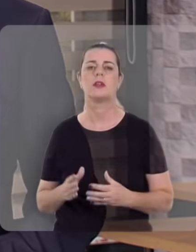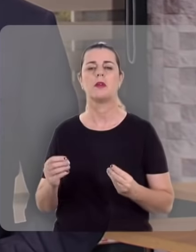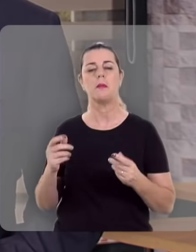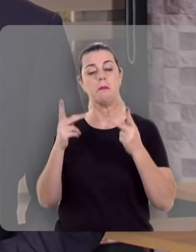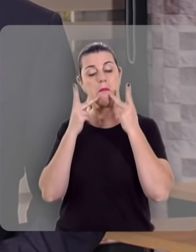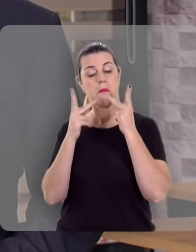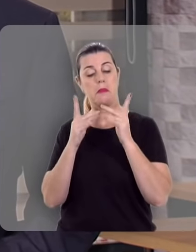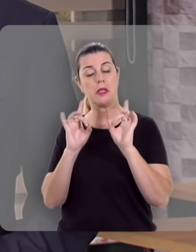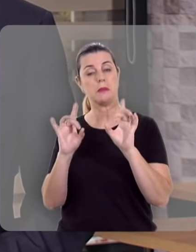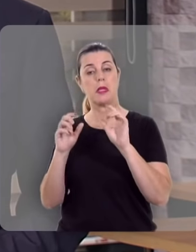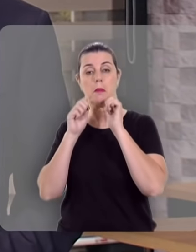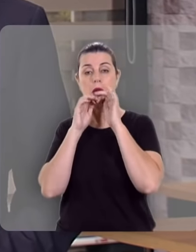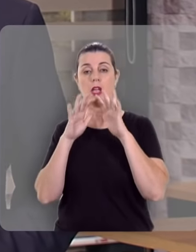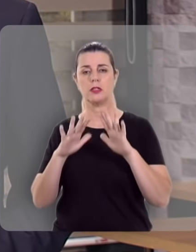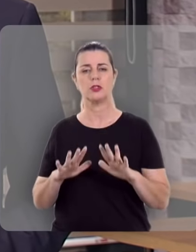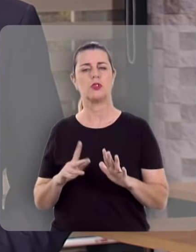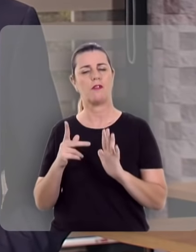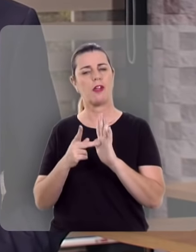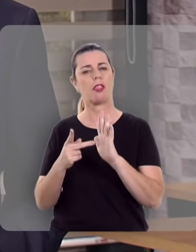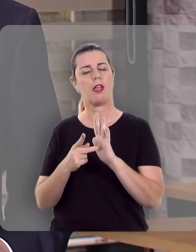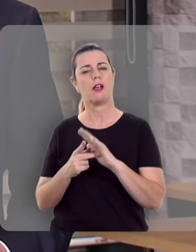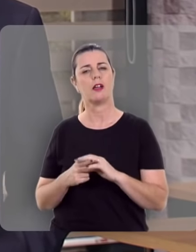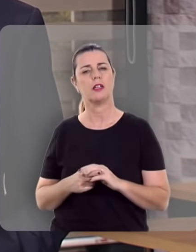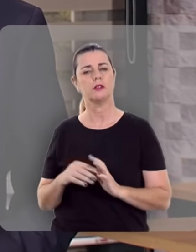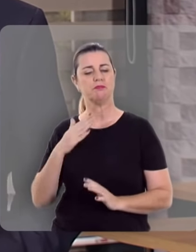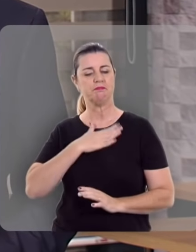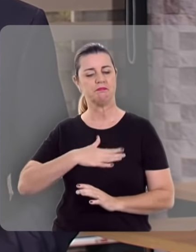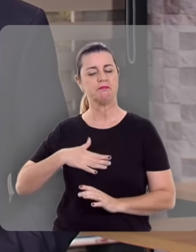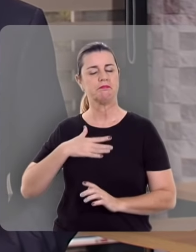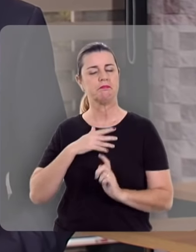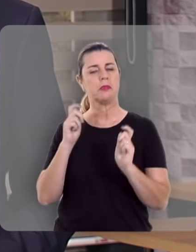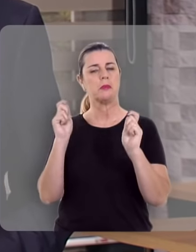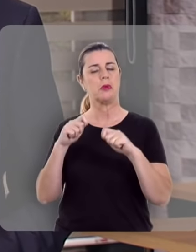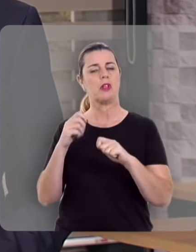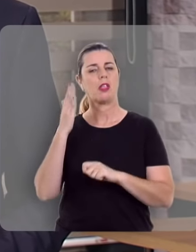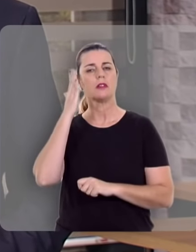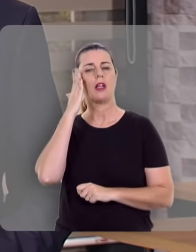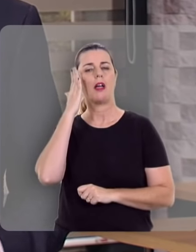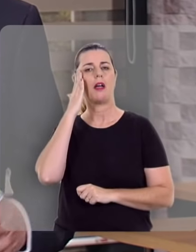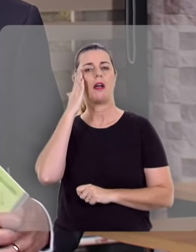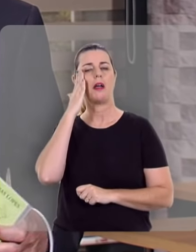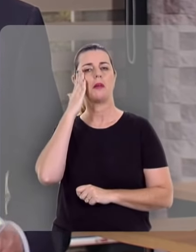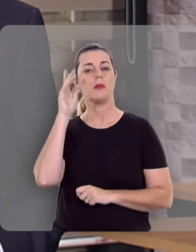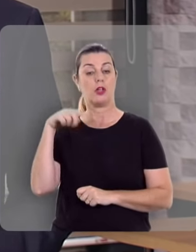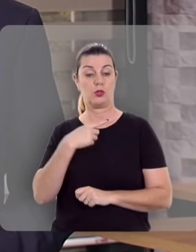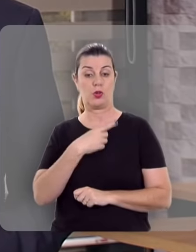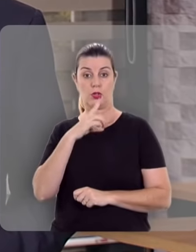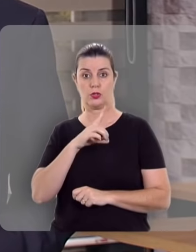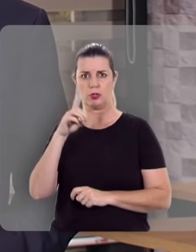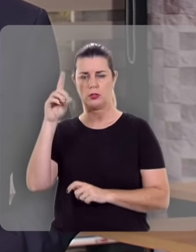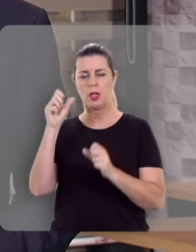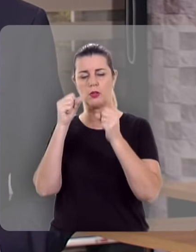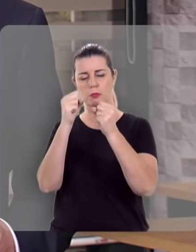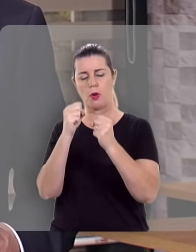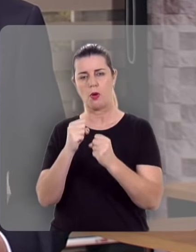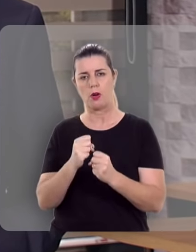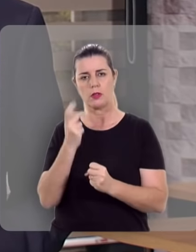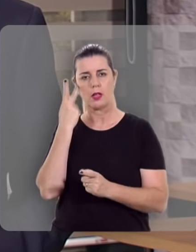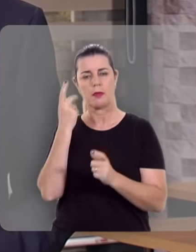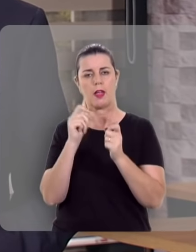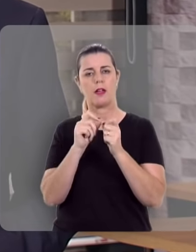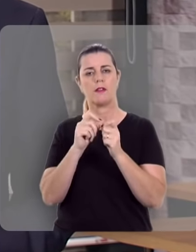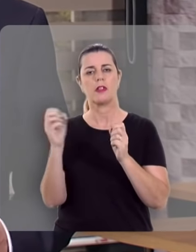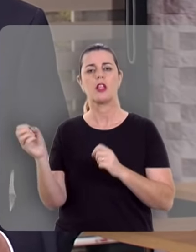Que mensagem abençoadora, não é mesmo? Que privilégio podermos saber que o nosso Deus é poderoso para